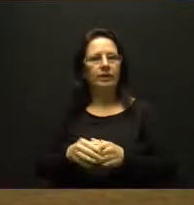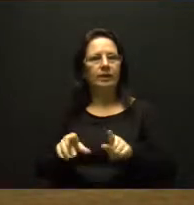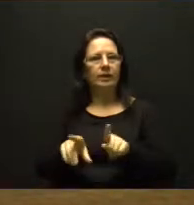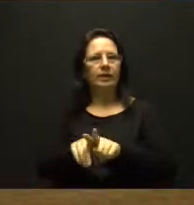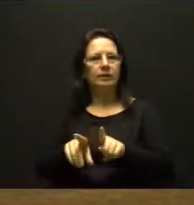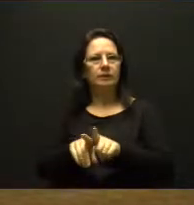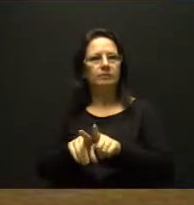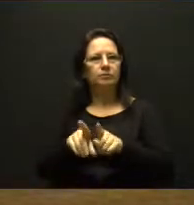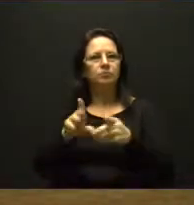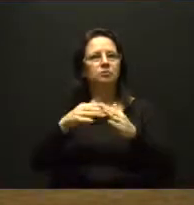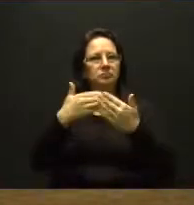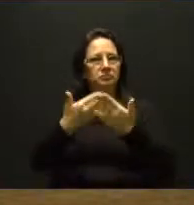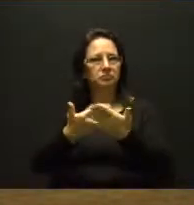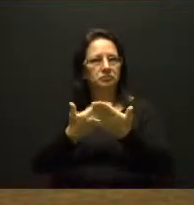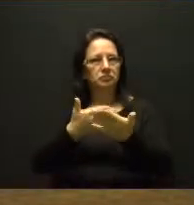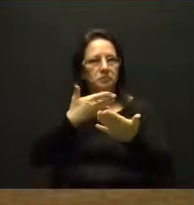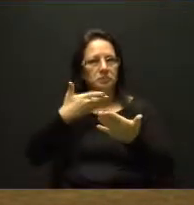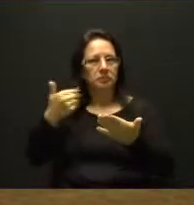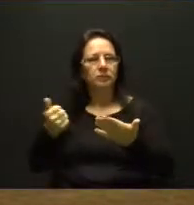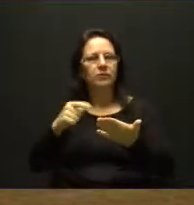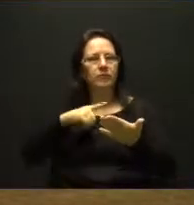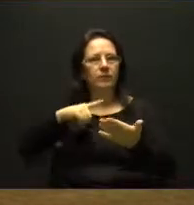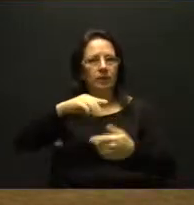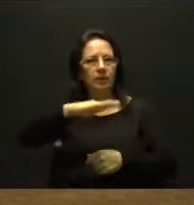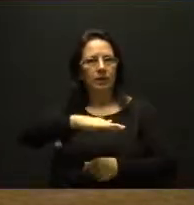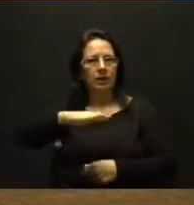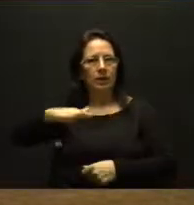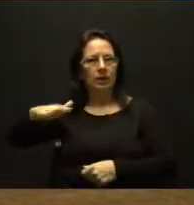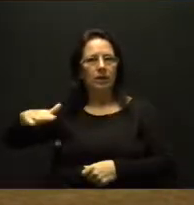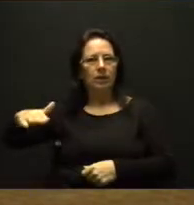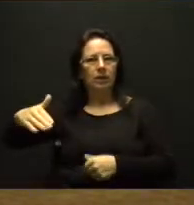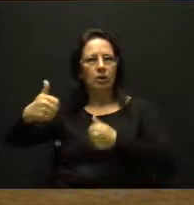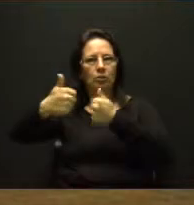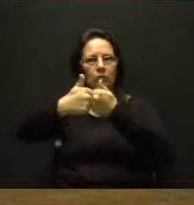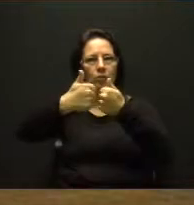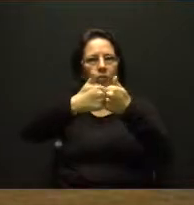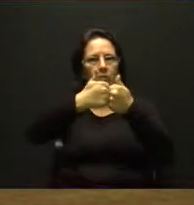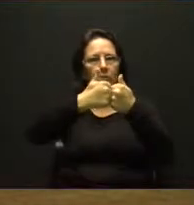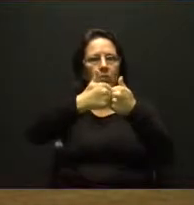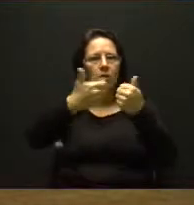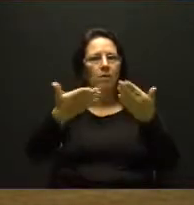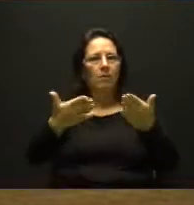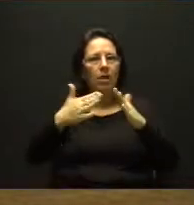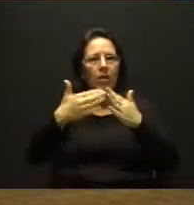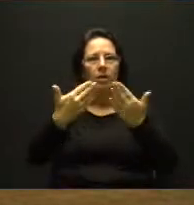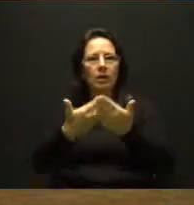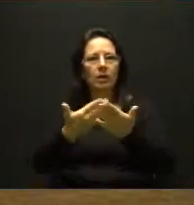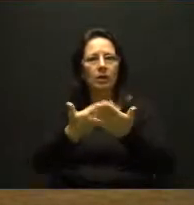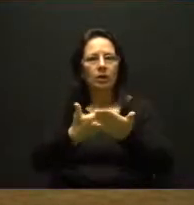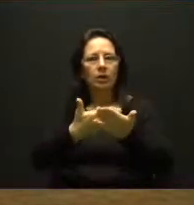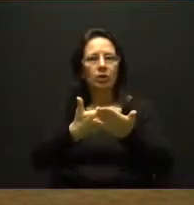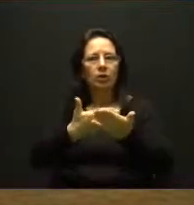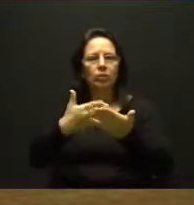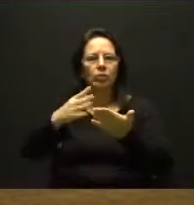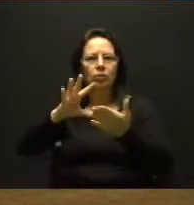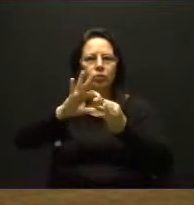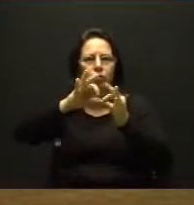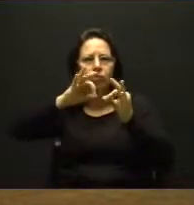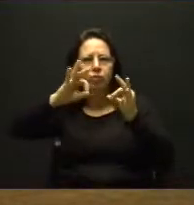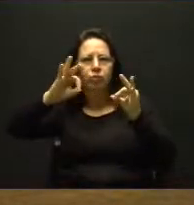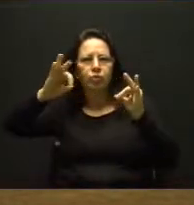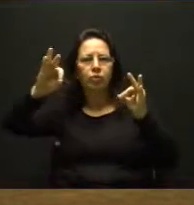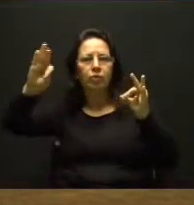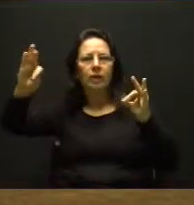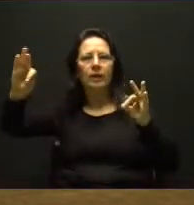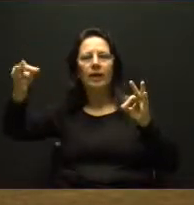bem feita que existe crianças quem sabe que moram perto de colégios no seu bairro então se deslocando dando um custo